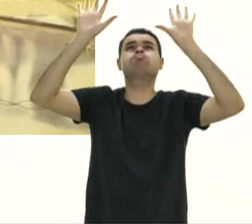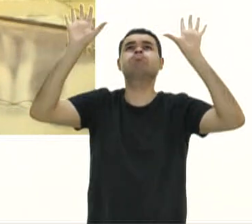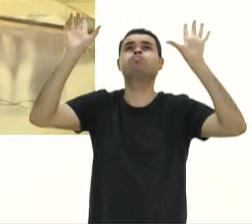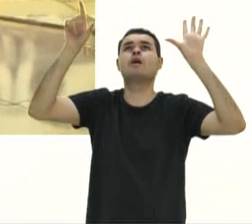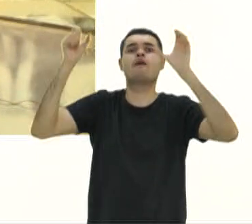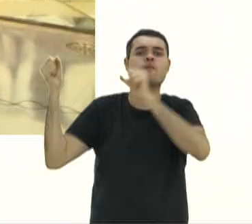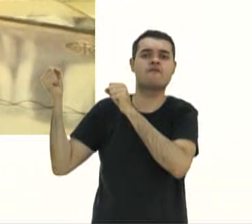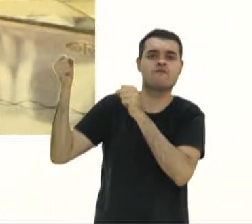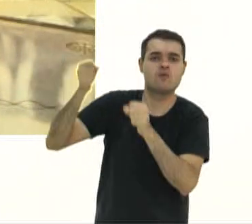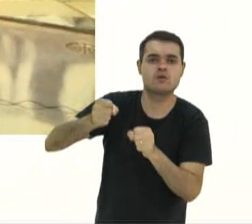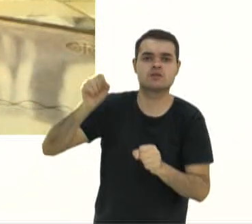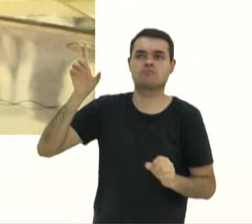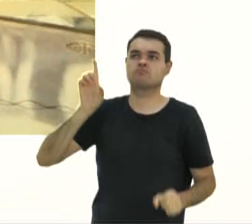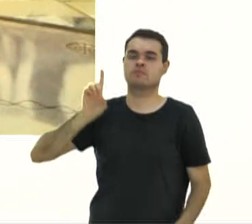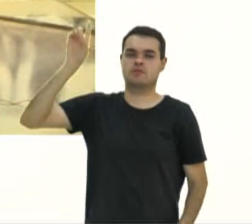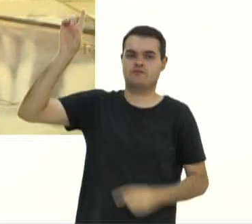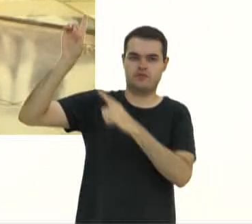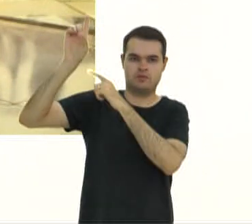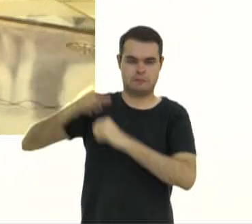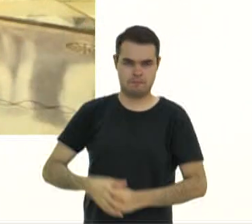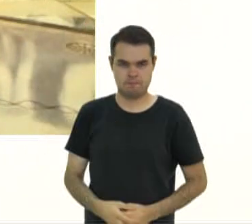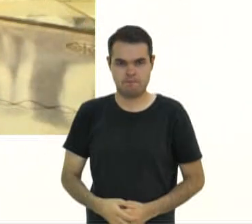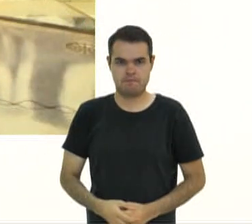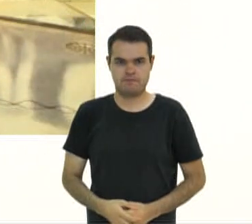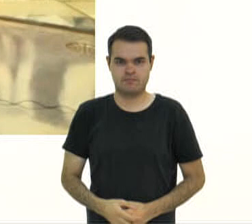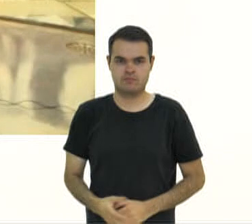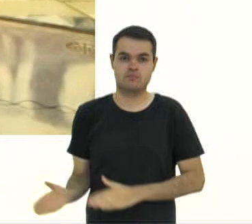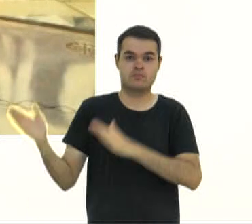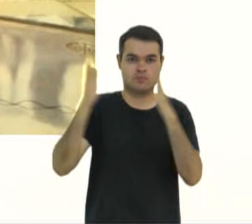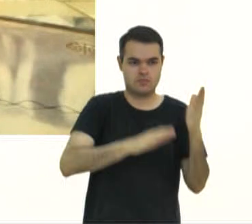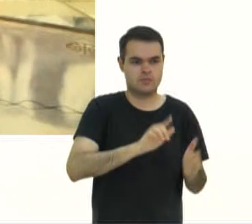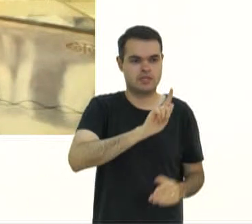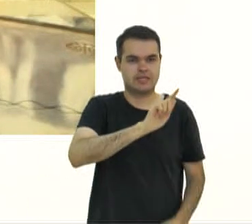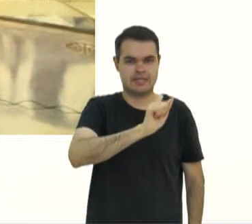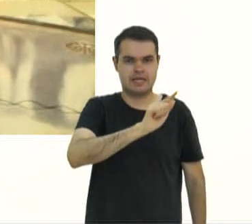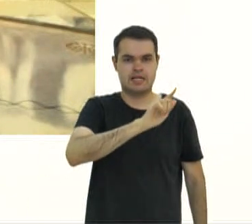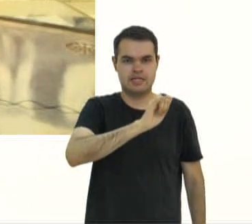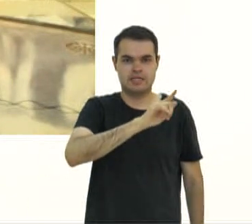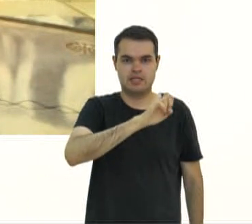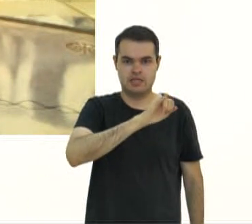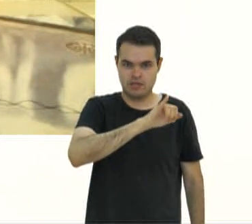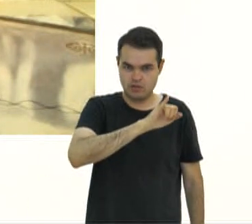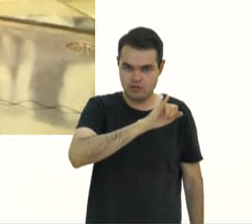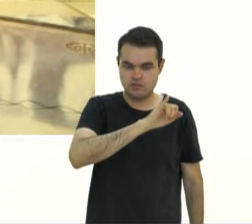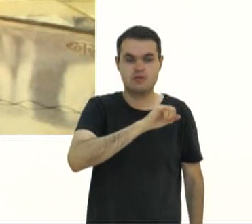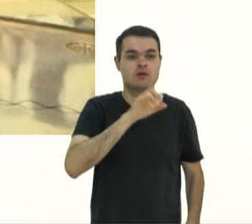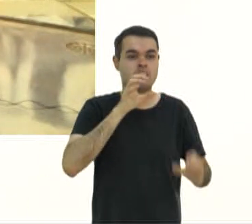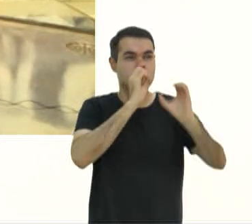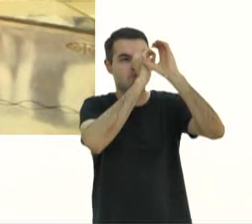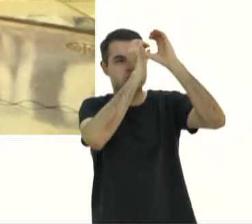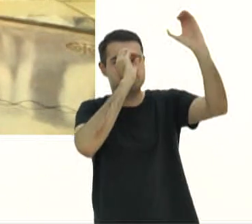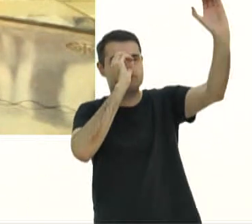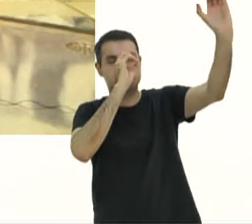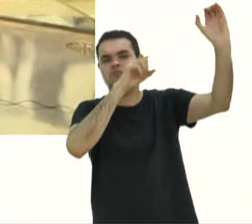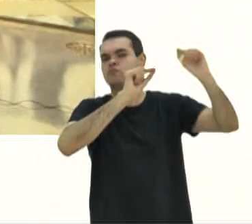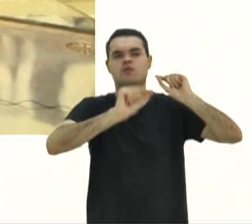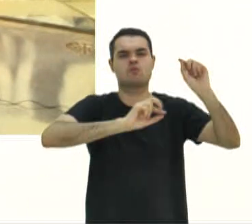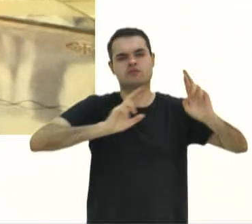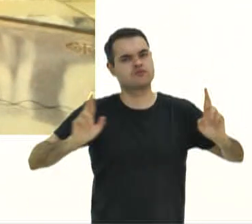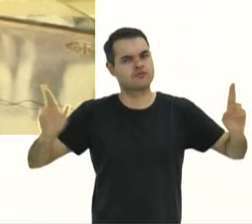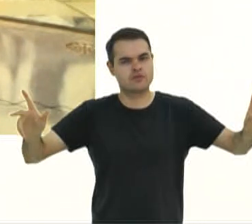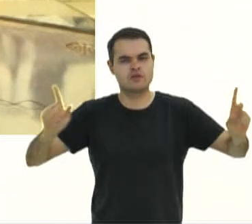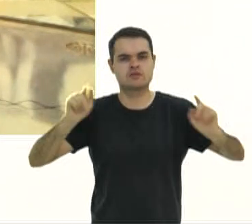divina. Galileu não, Galileu já defendia em que os corpos teriam uma coisa que ele chamava